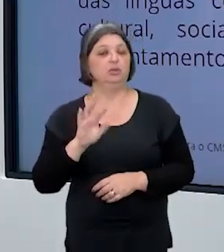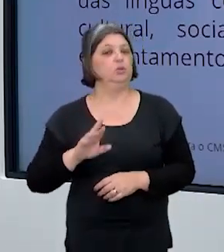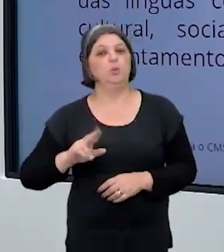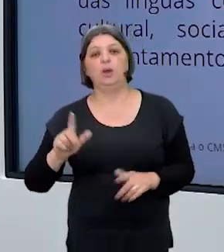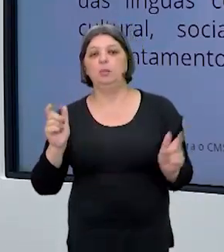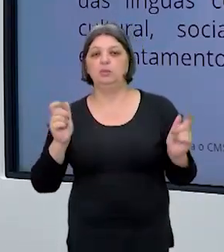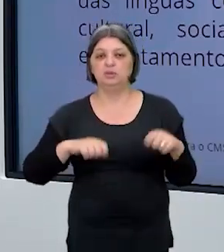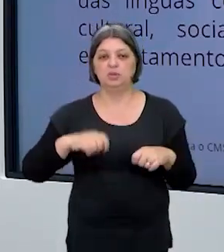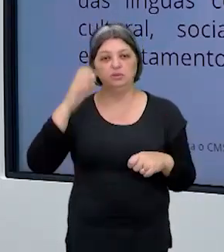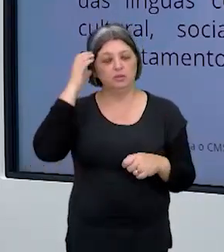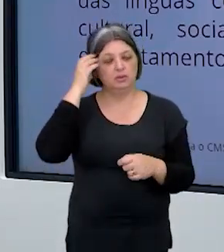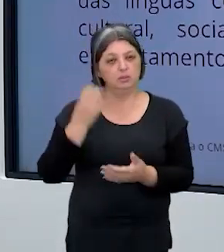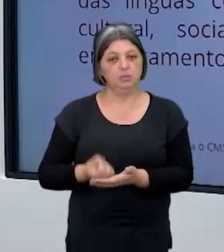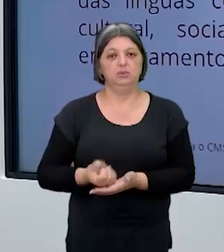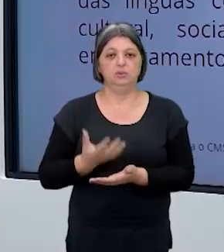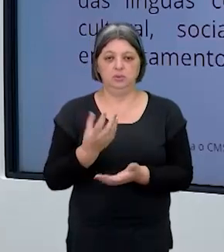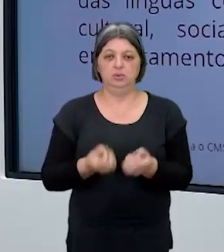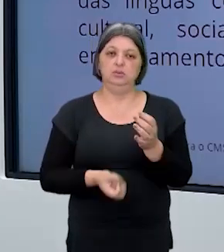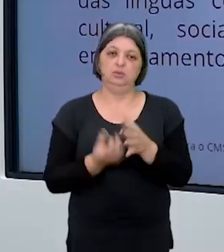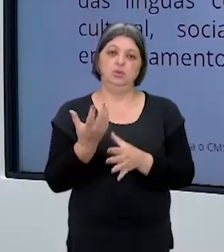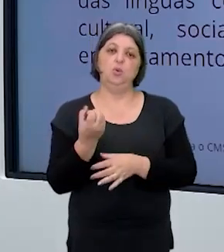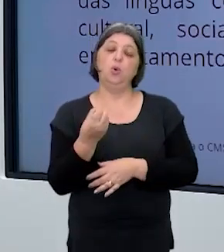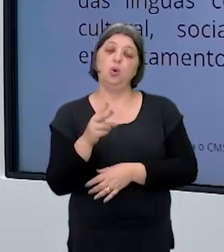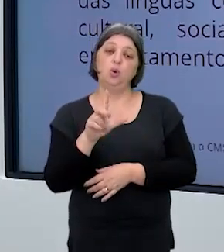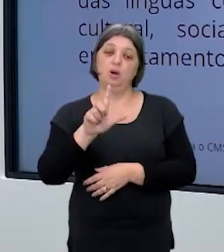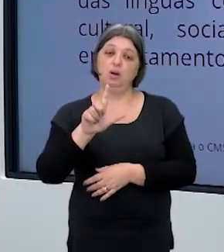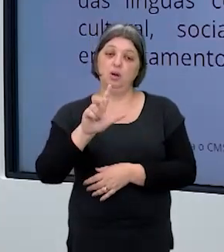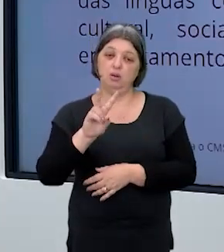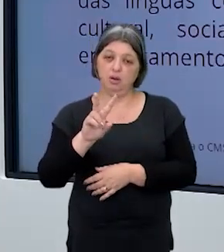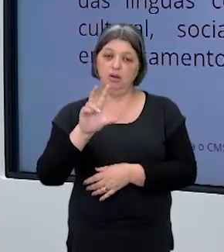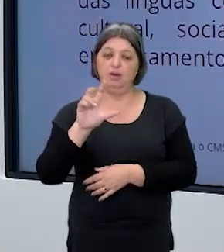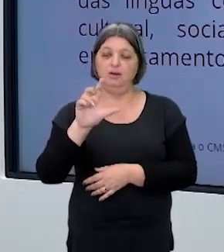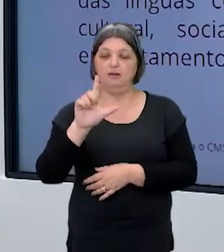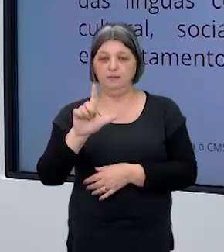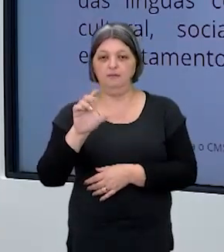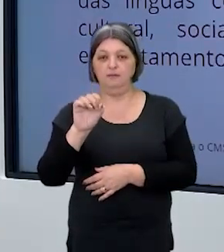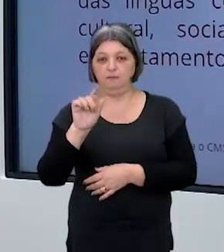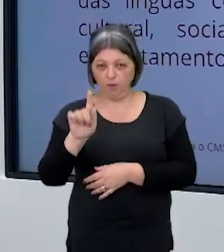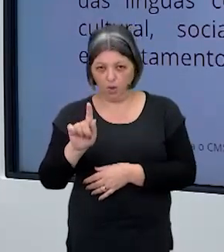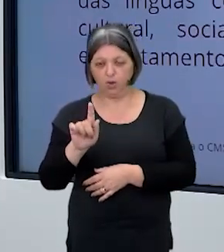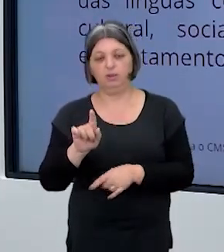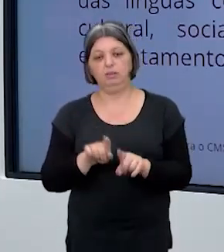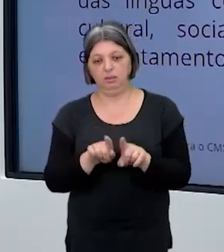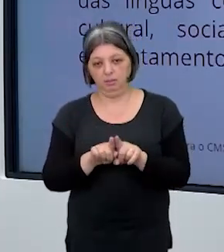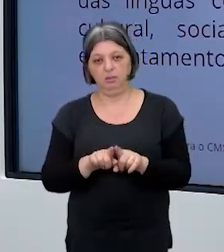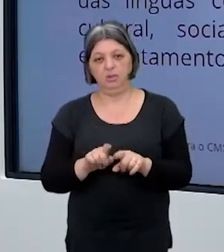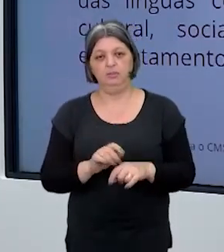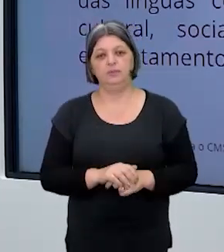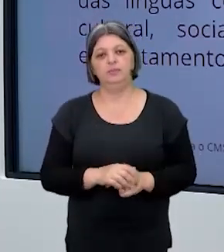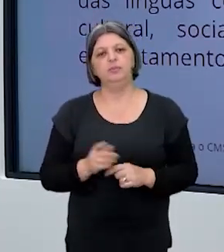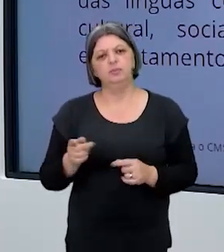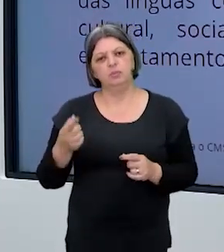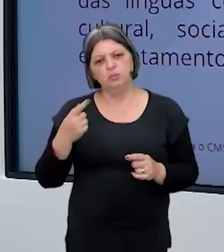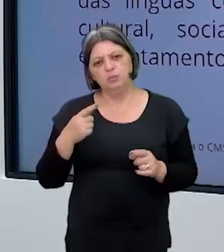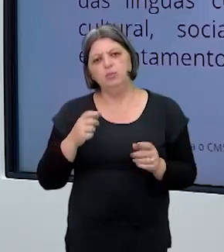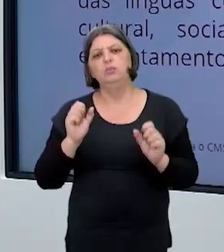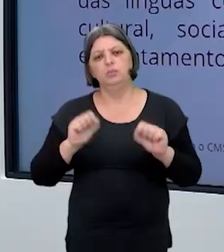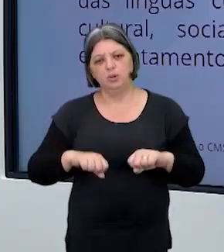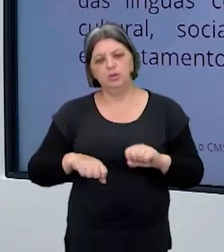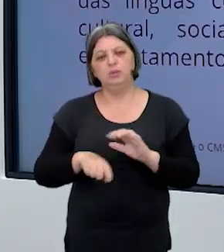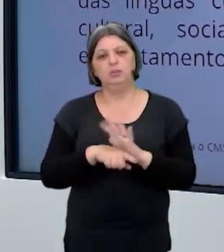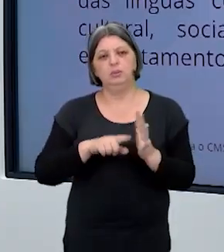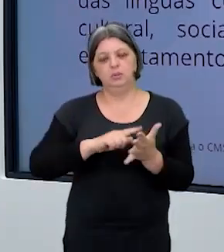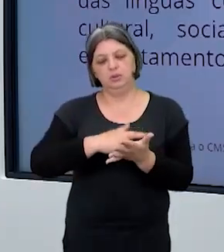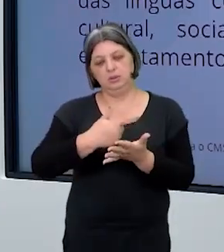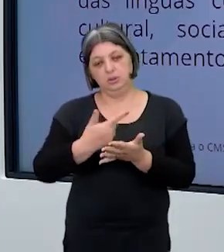produzir um podcast ou um vlog, né? Pode fazer aí no sistema mais tradicional, né, Andreia? Aí num jornal impresso, tá